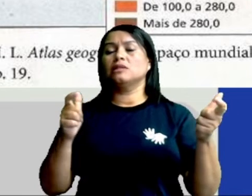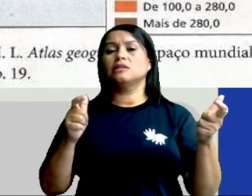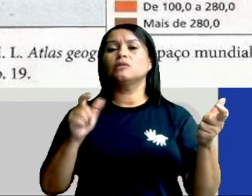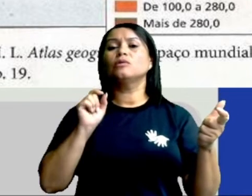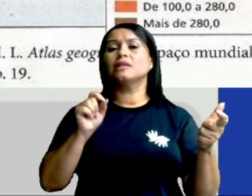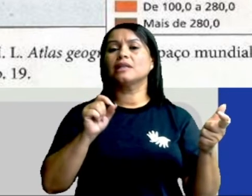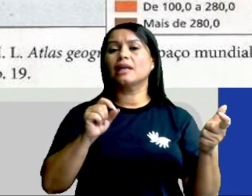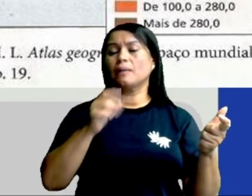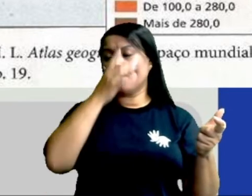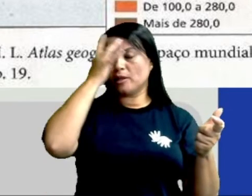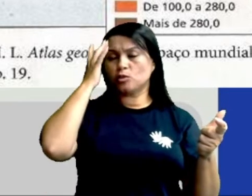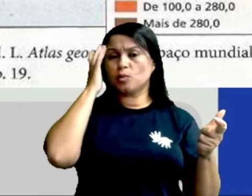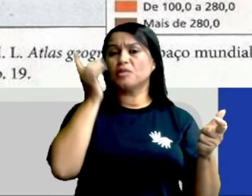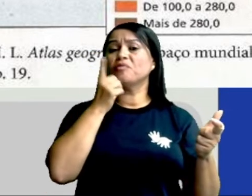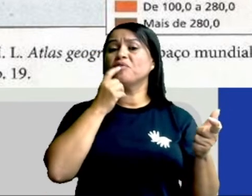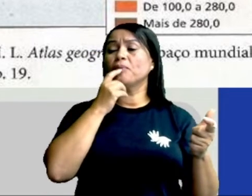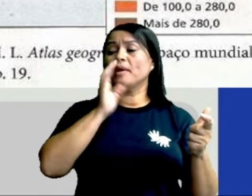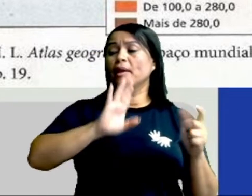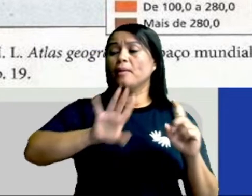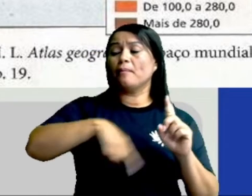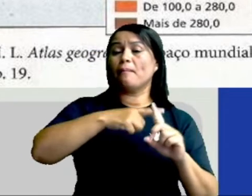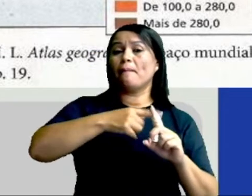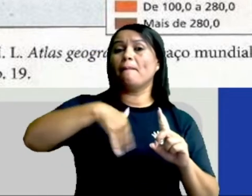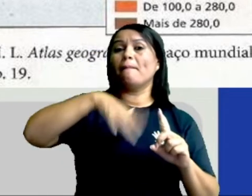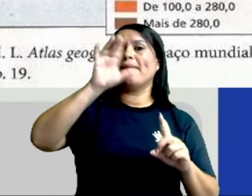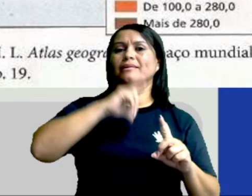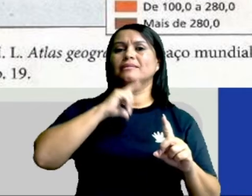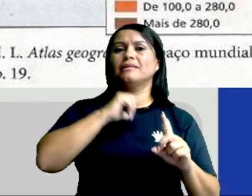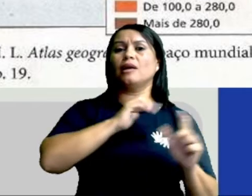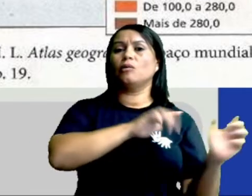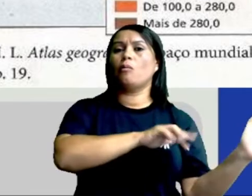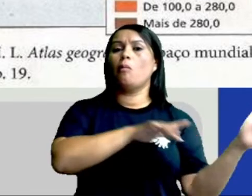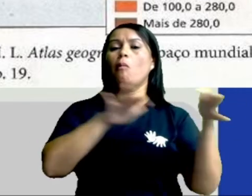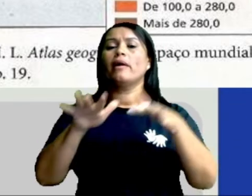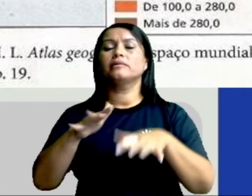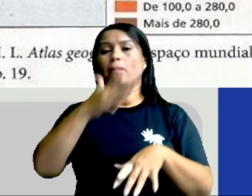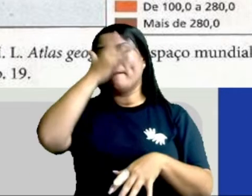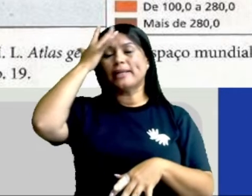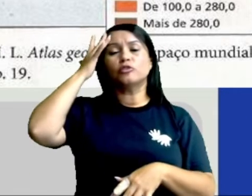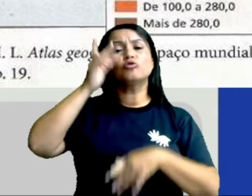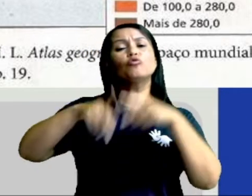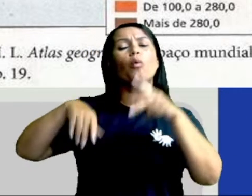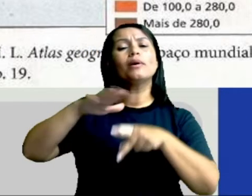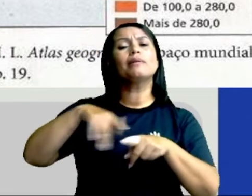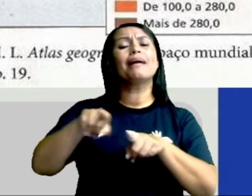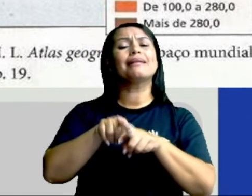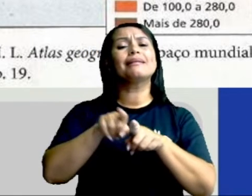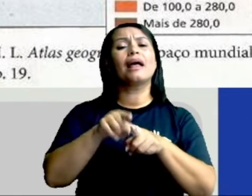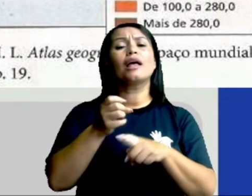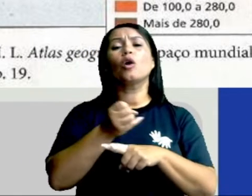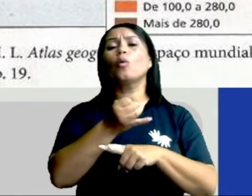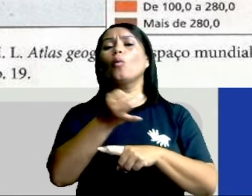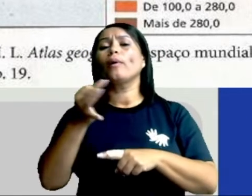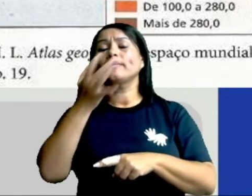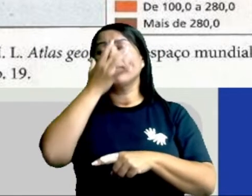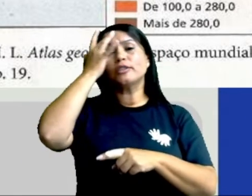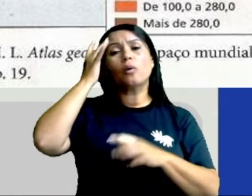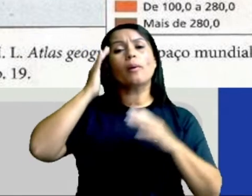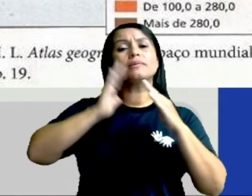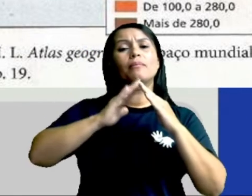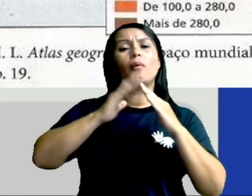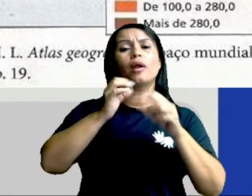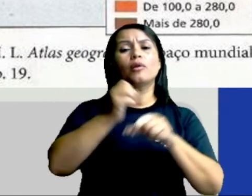for, maior a concentração populacional, na região. E aqui a gente tem os dados sobre o total de habitantes